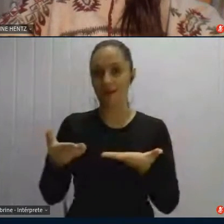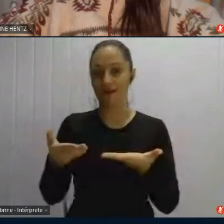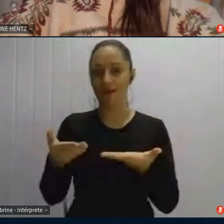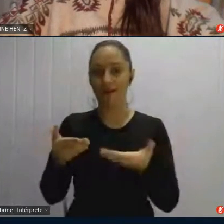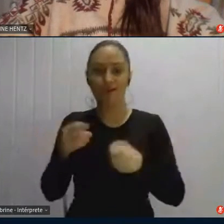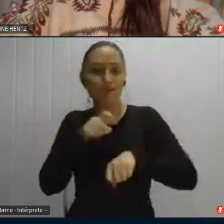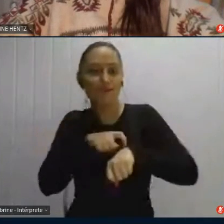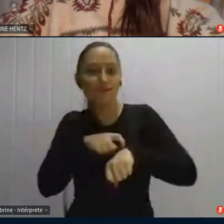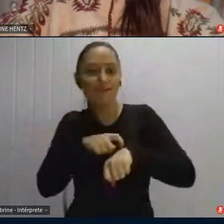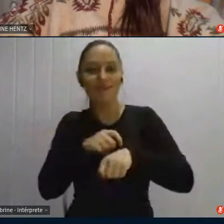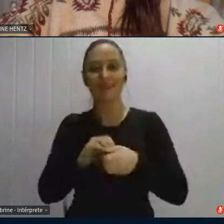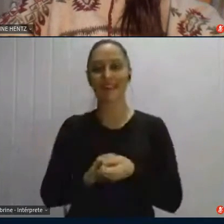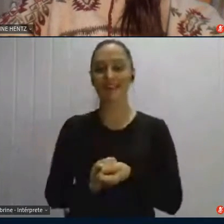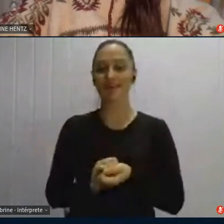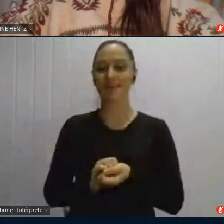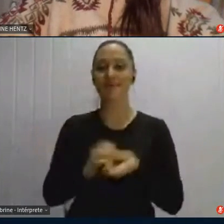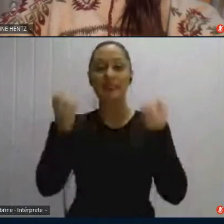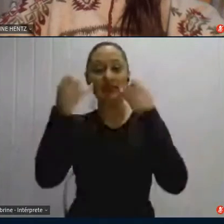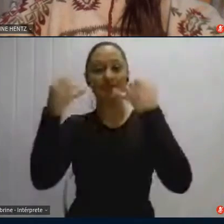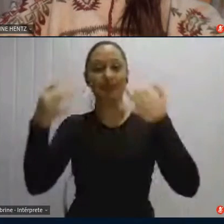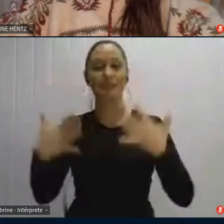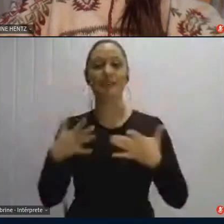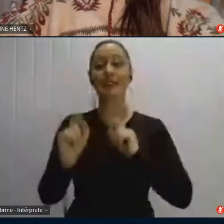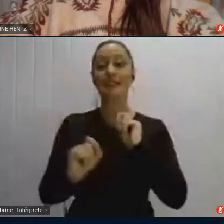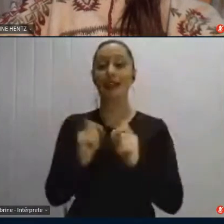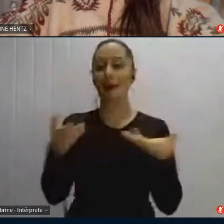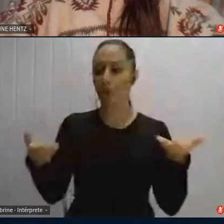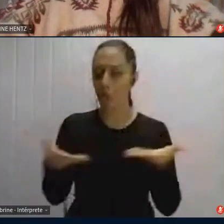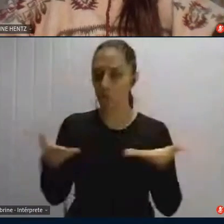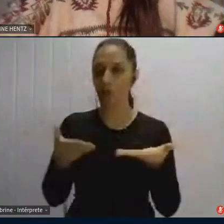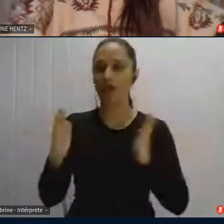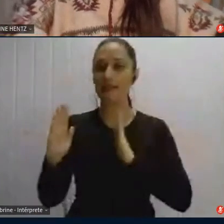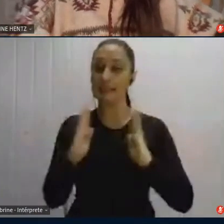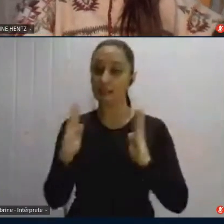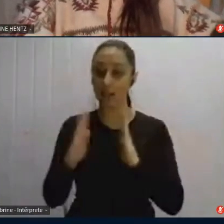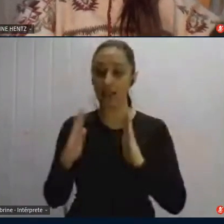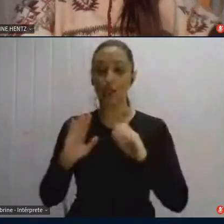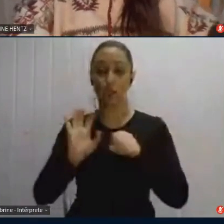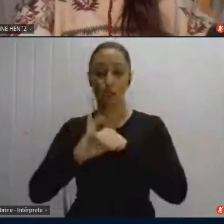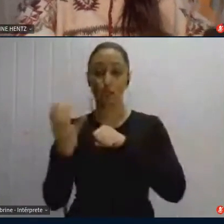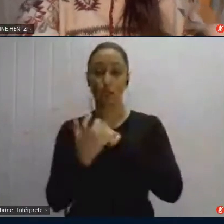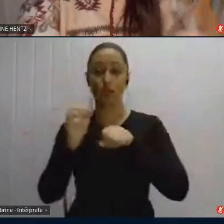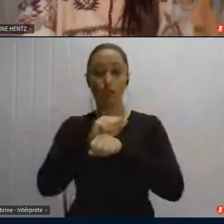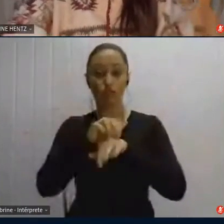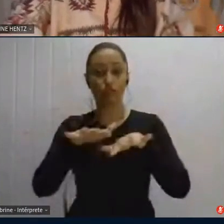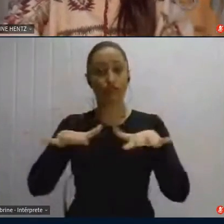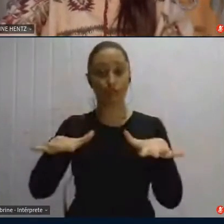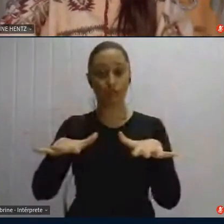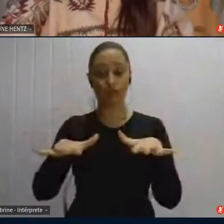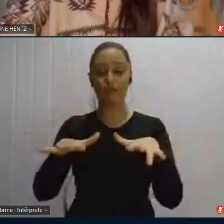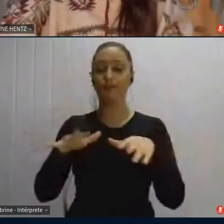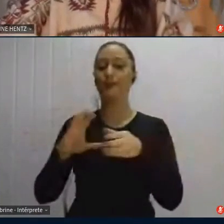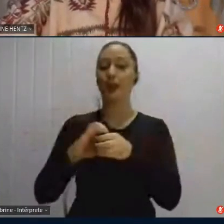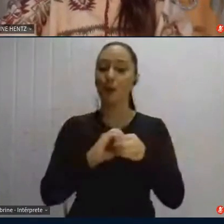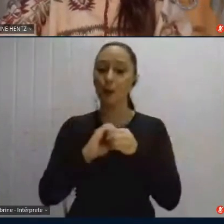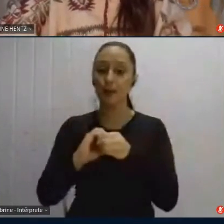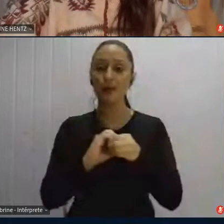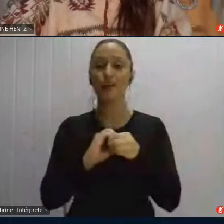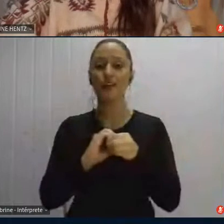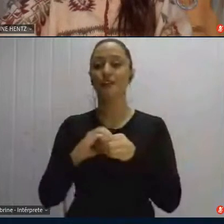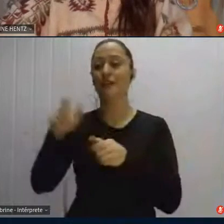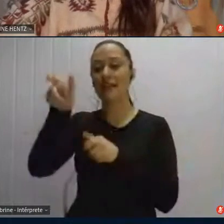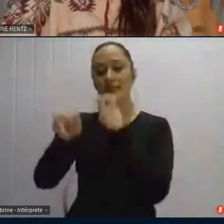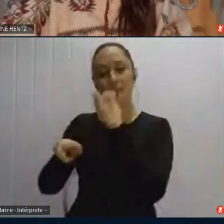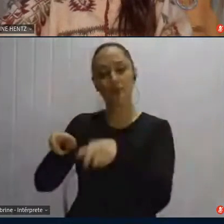de pandemia, as cooperativas de produtores rurais, elas têm tido muita necessidade, né, de